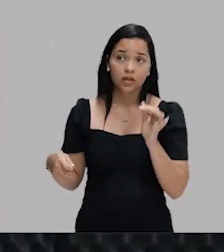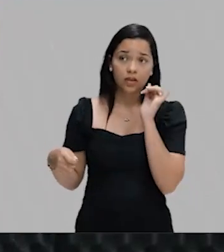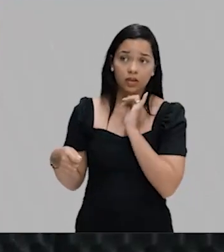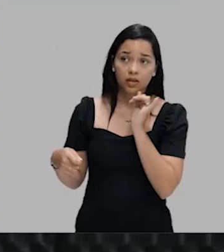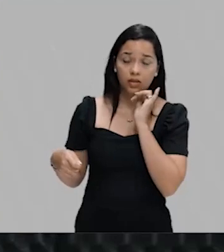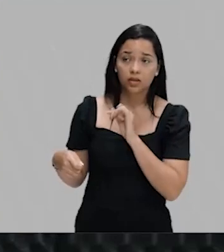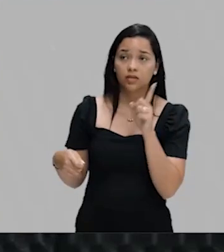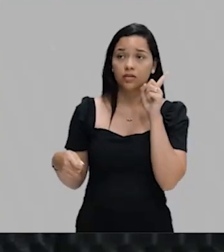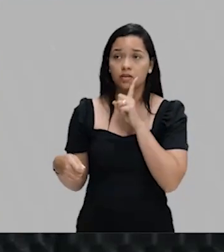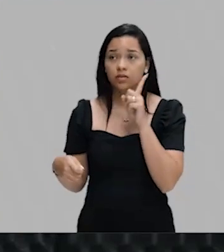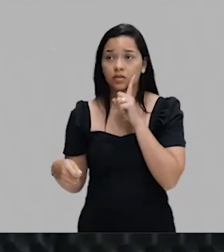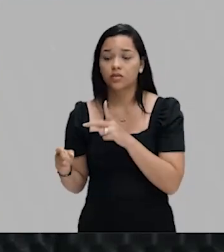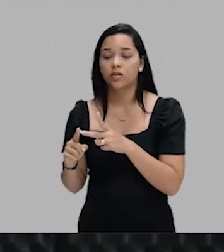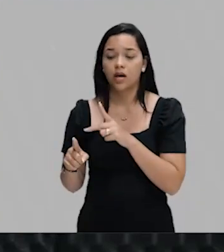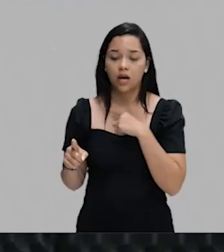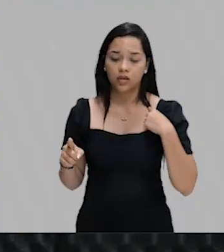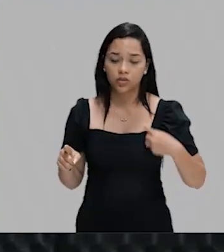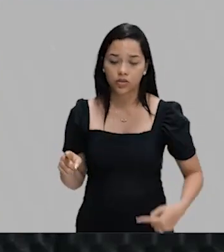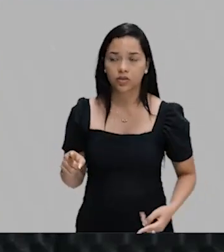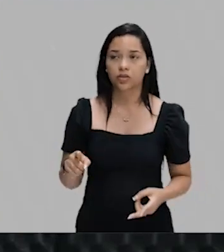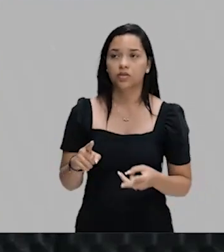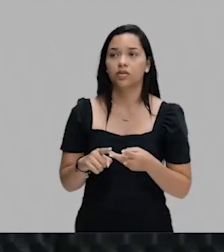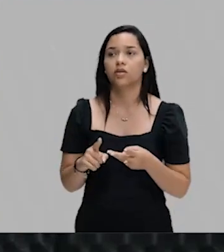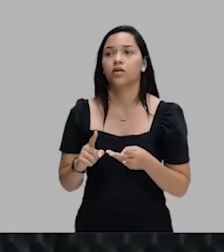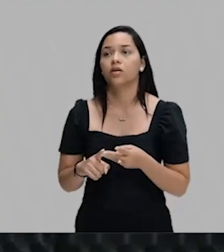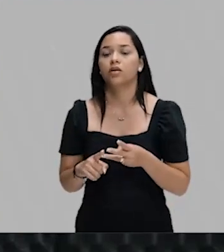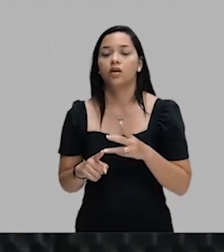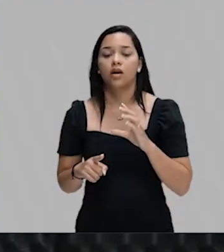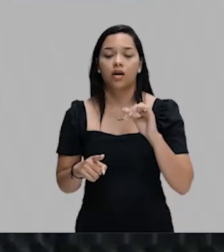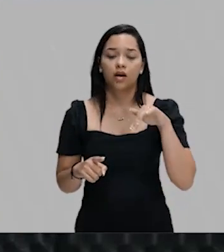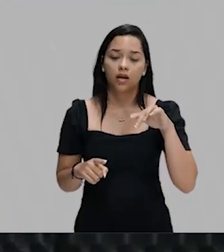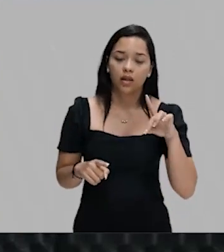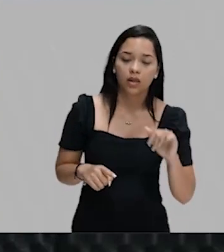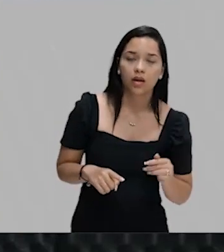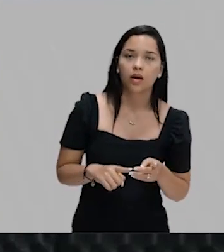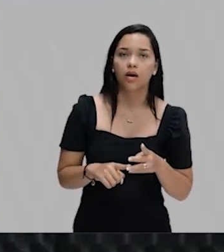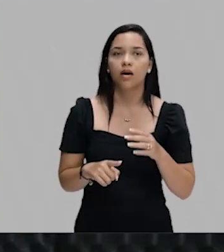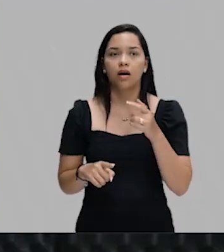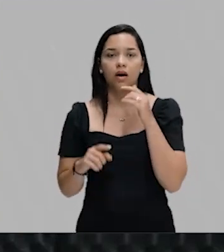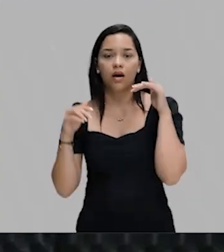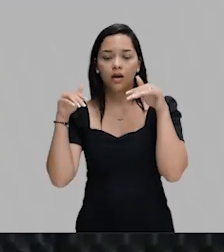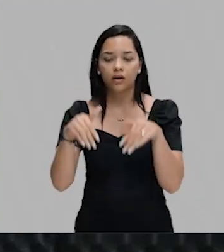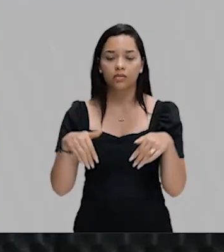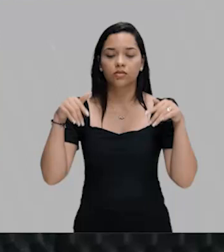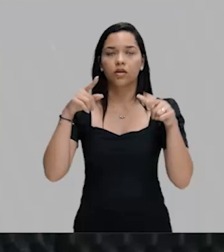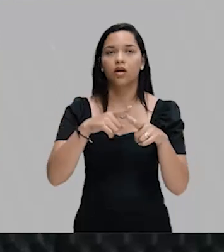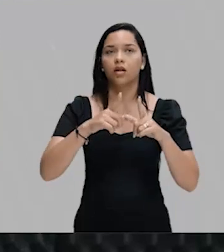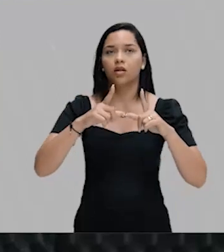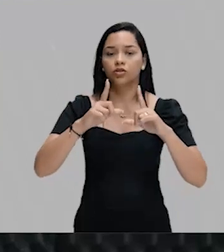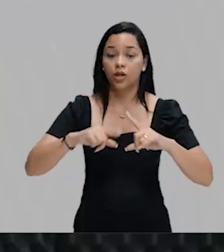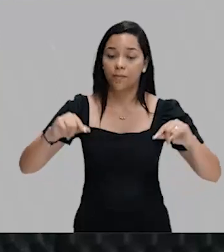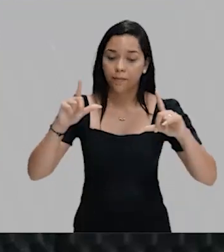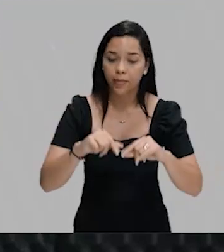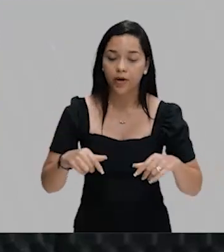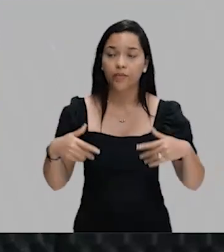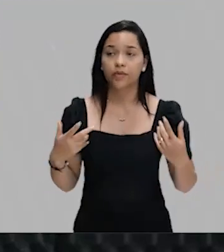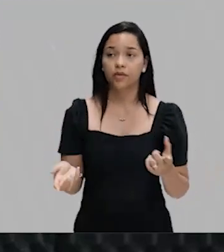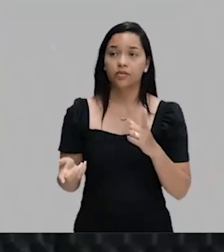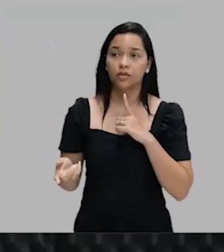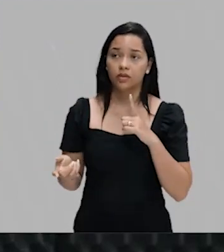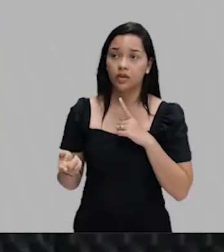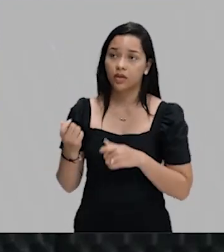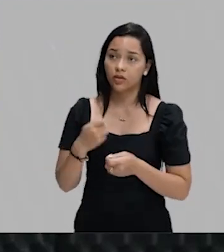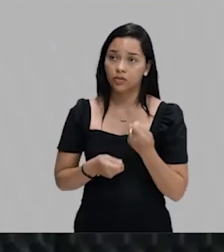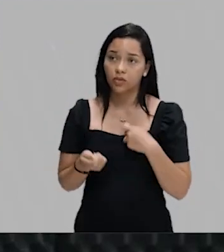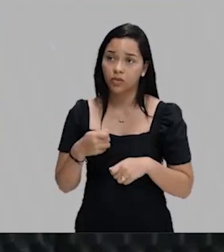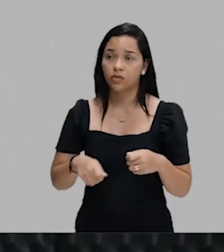exemplo, os Estados Unidos, a China, nós vamos ter o Canadá, nós vamos ter a Austrália, nós vamos ter o Japão, tá certo? Então é um bloco econômico